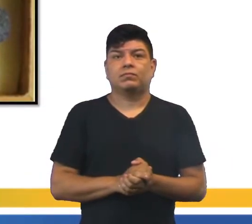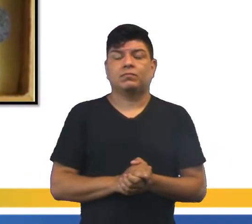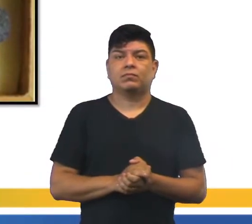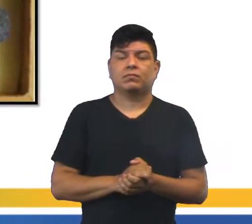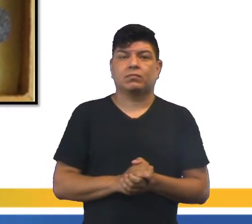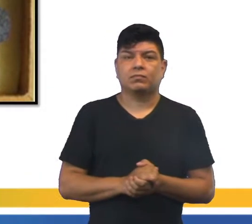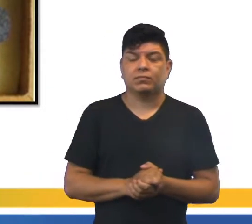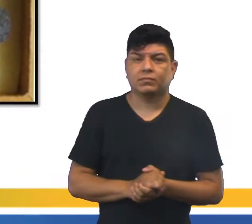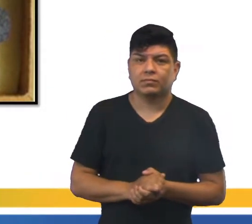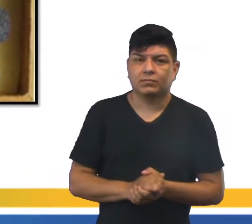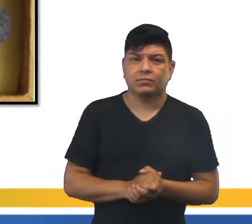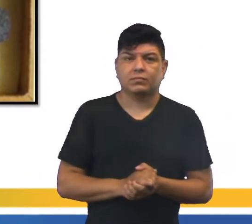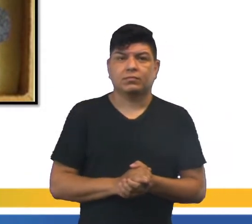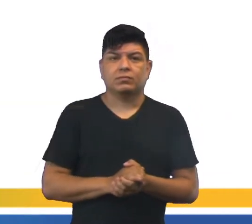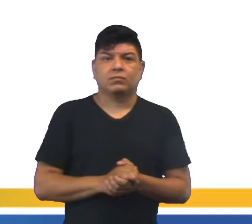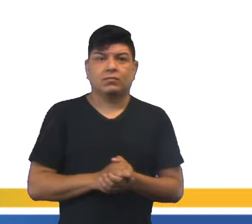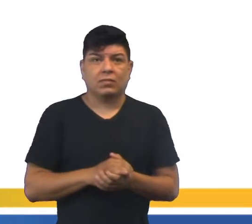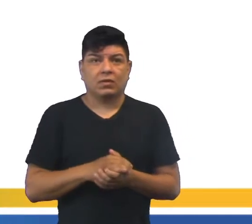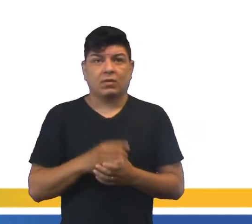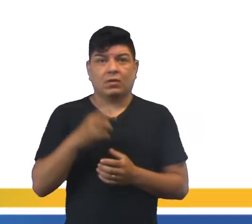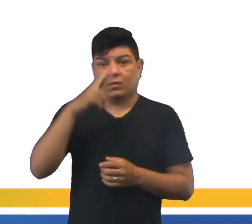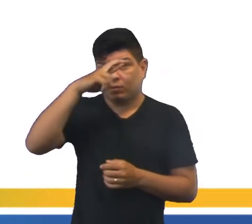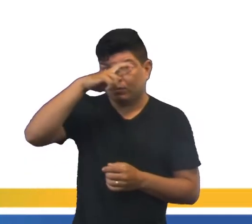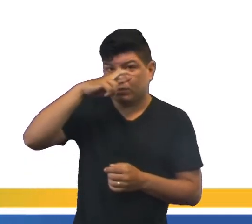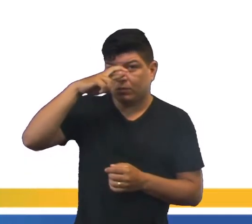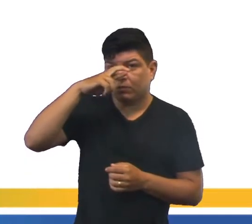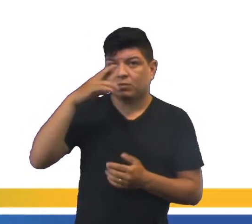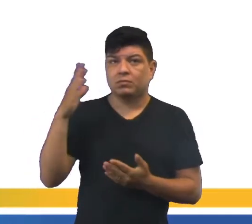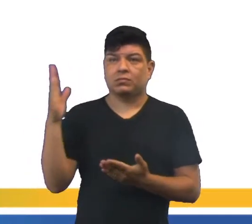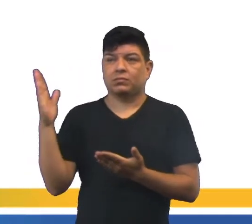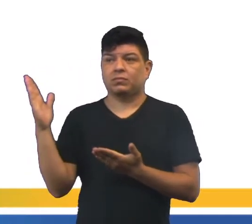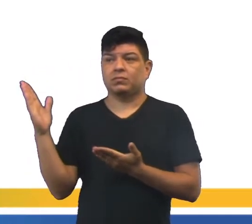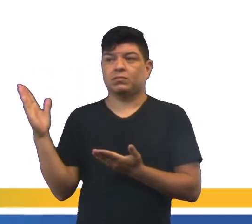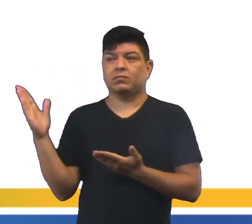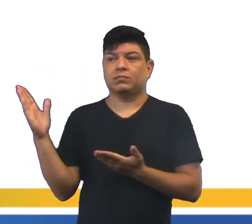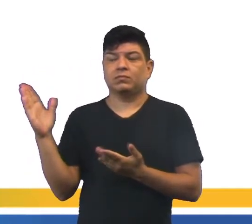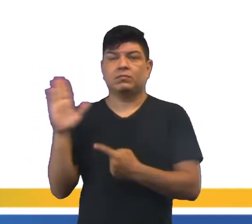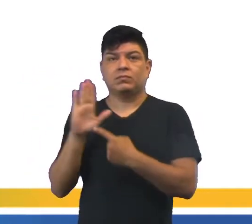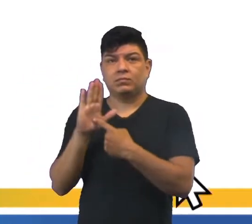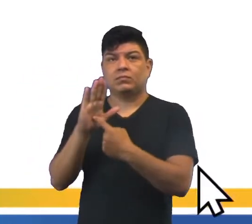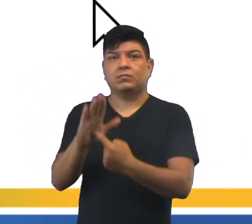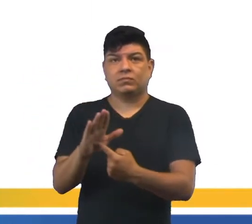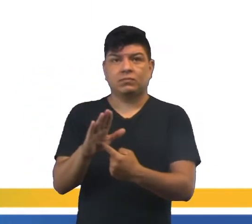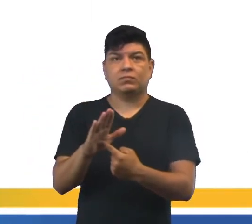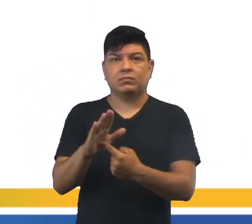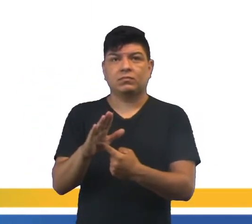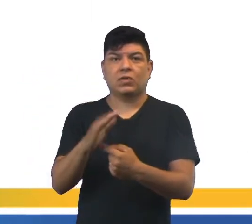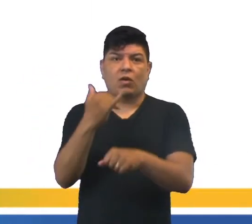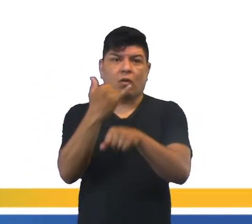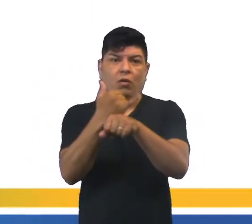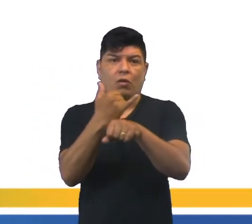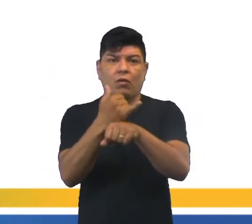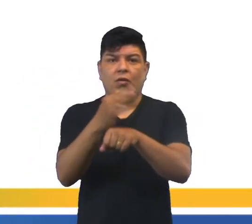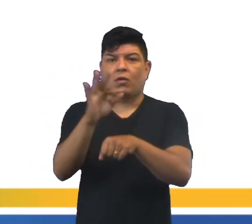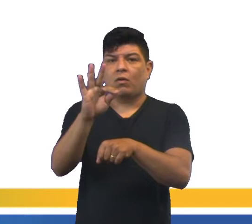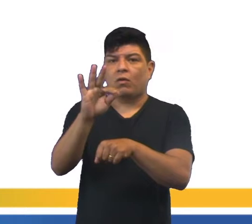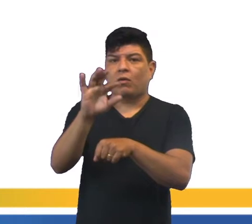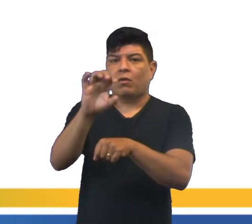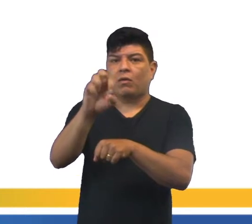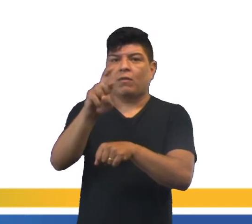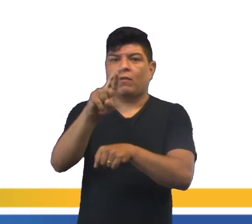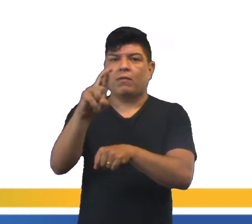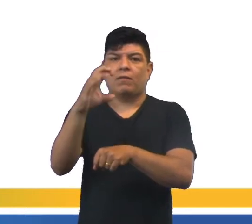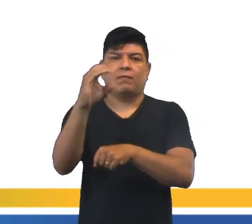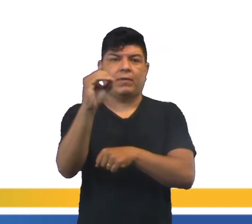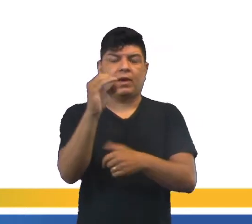Bem, quanto ao que você observa aqui essa imagem ela vai mostrar, né, a extração do ferro. né? E a